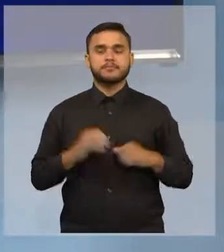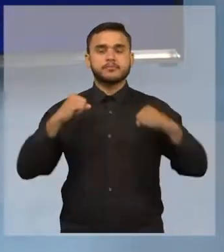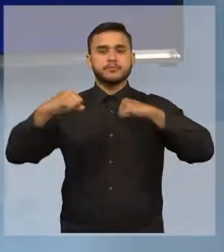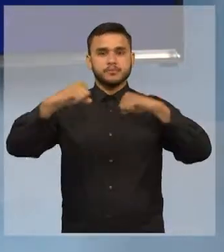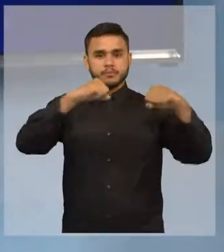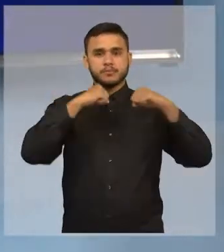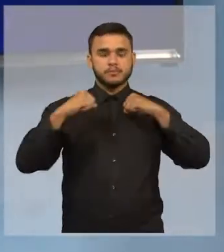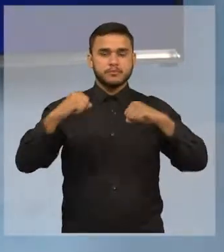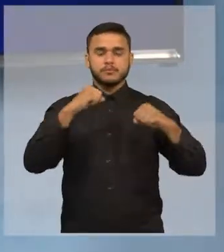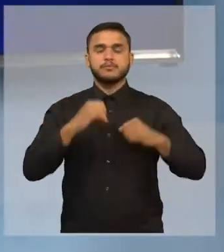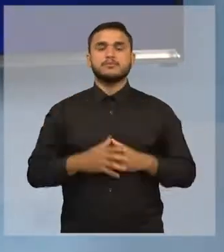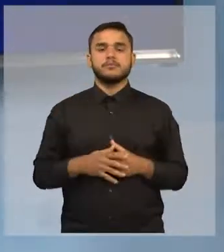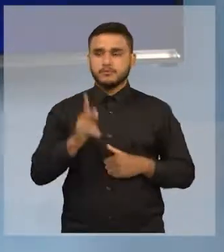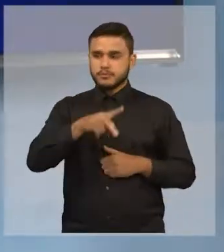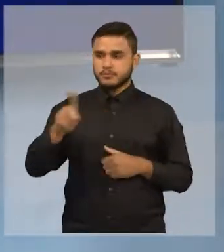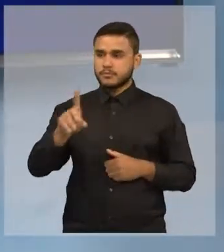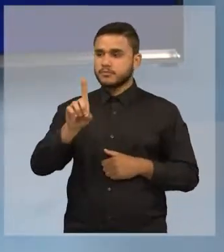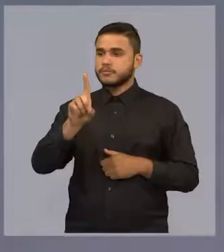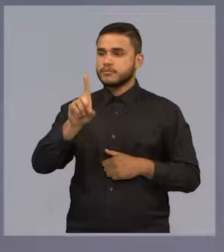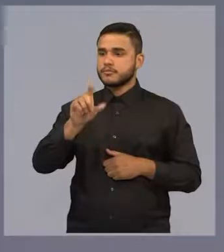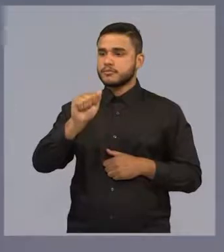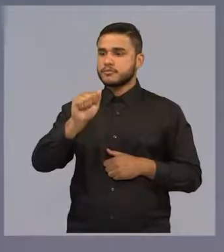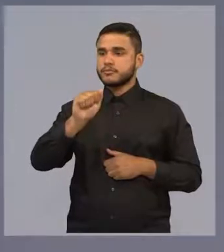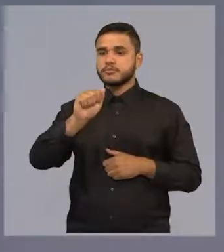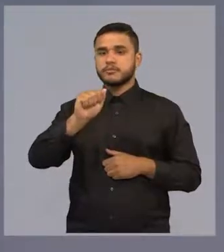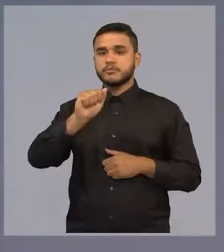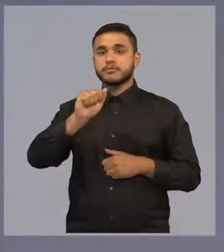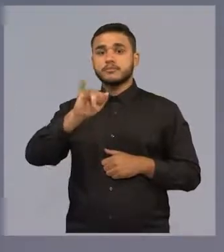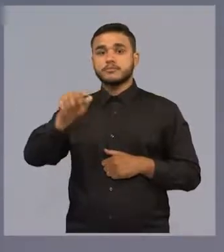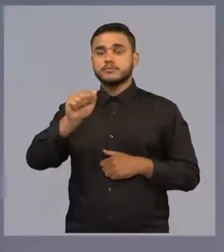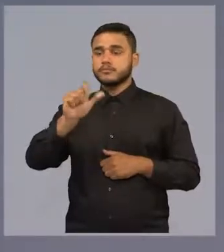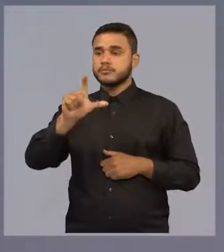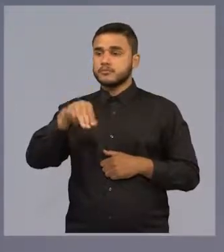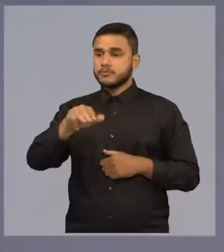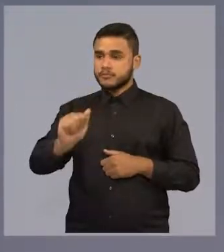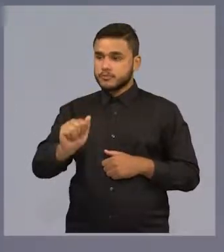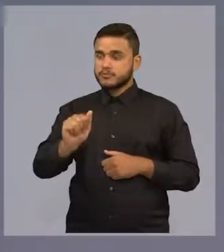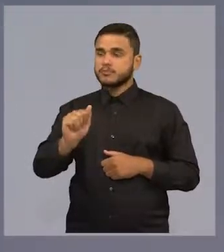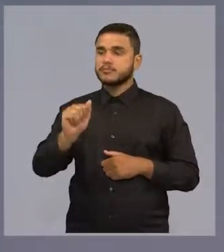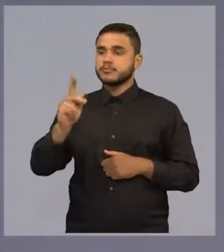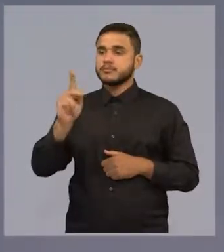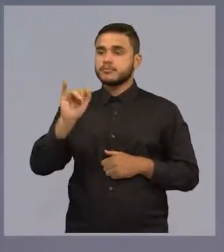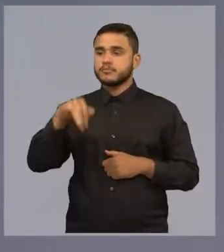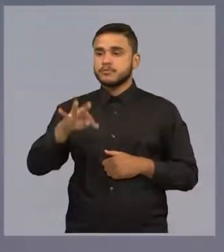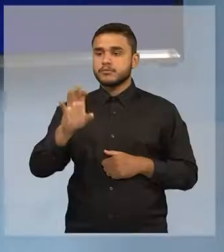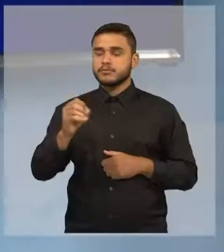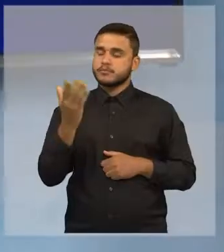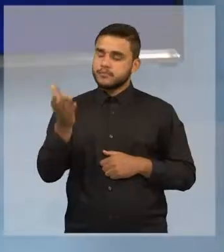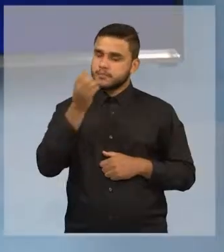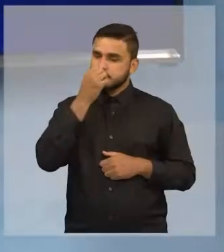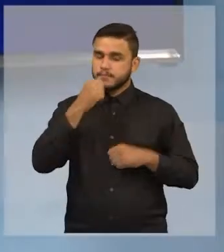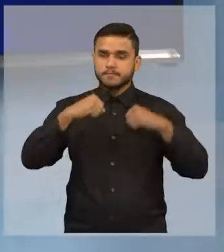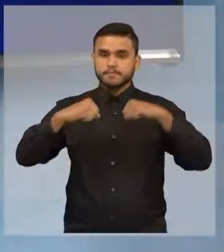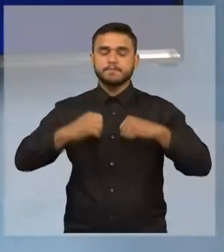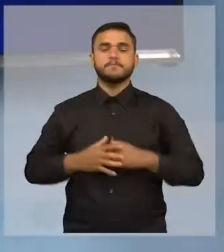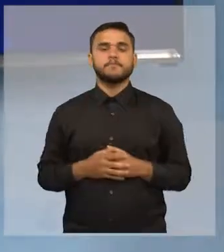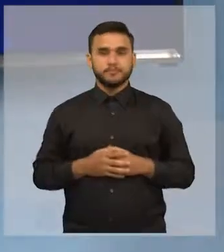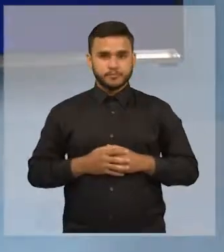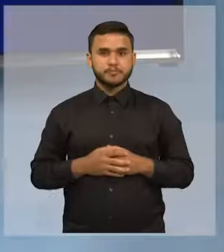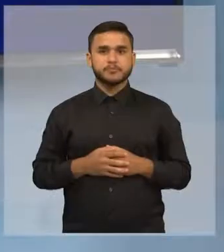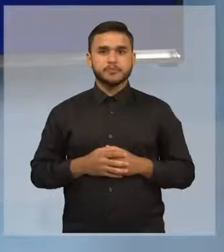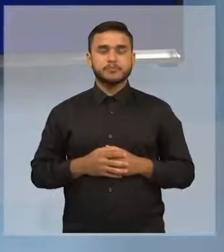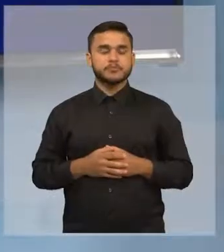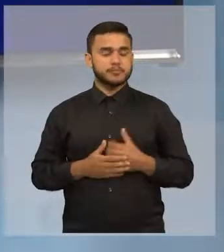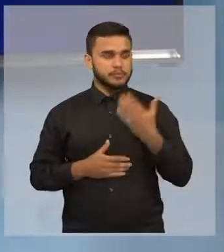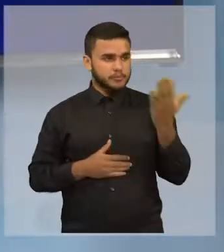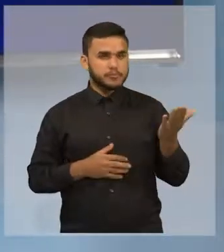nossos debatedores, os professores Djalma Pinto, que, para nosso orgulho, integra aqui a nossa equipe de analistas e debatedores,